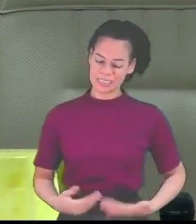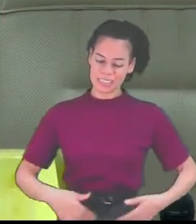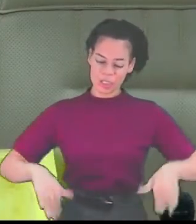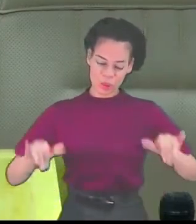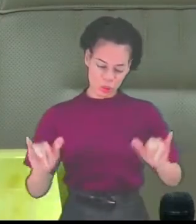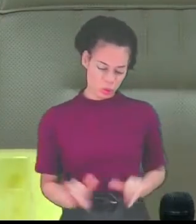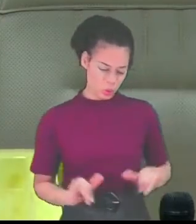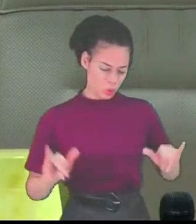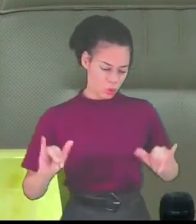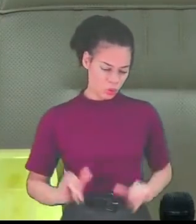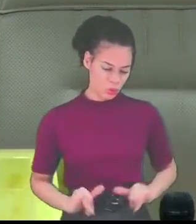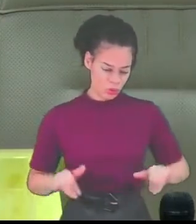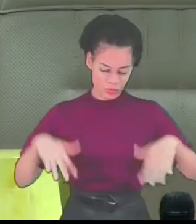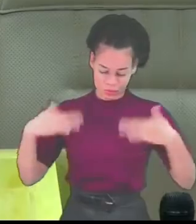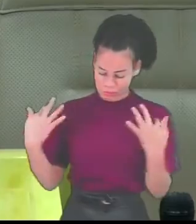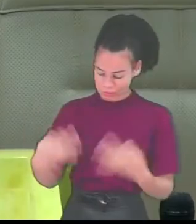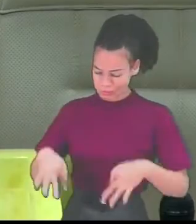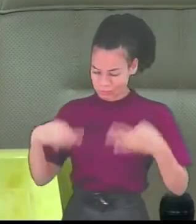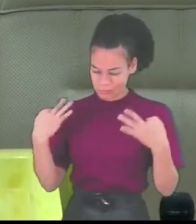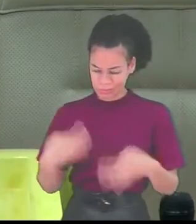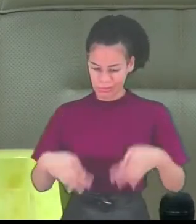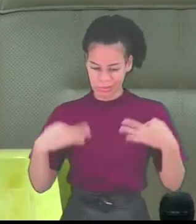foi escarnecido